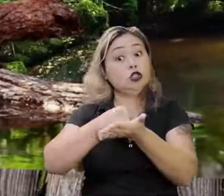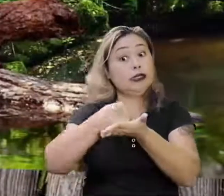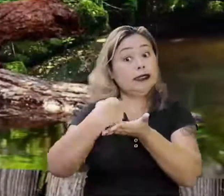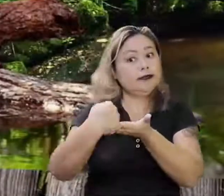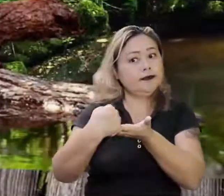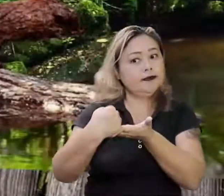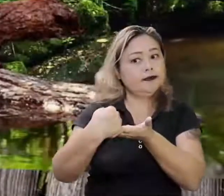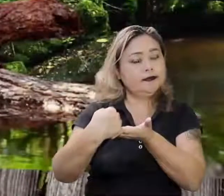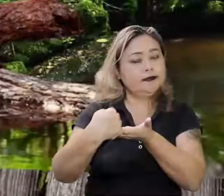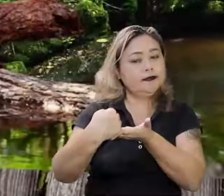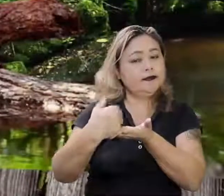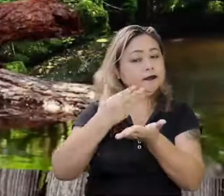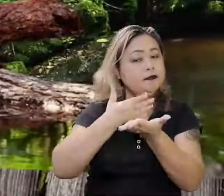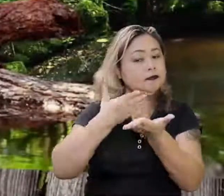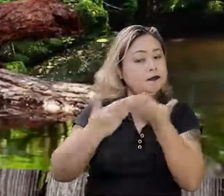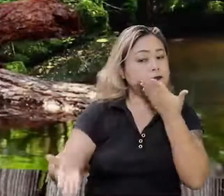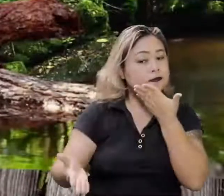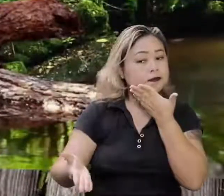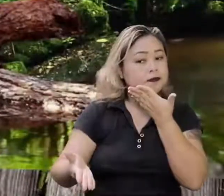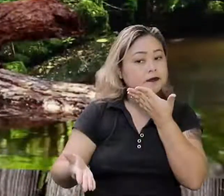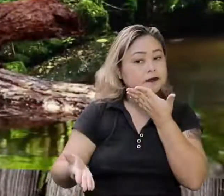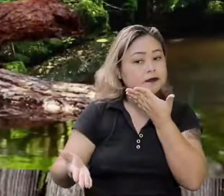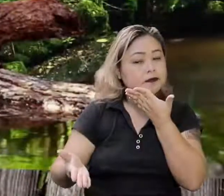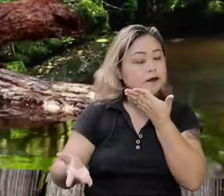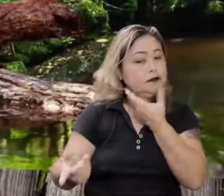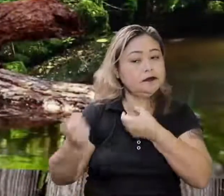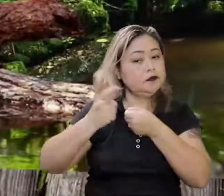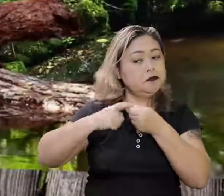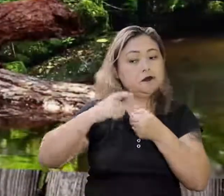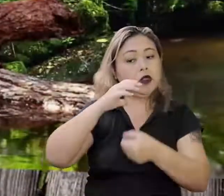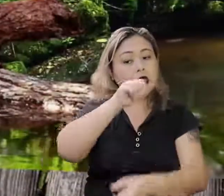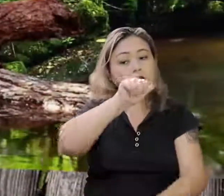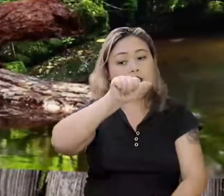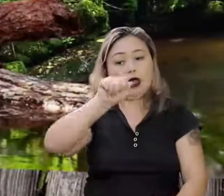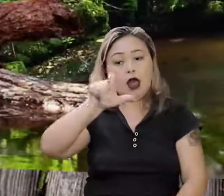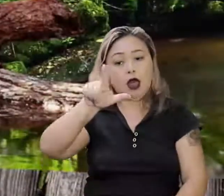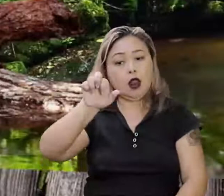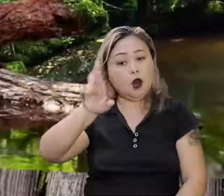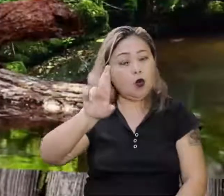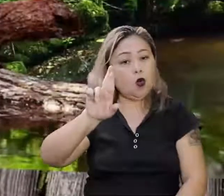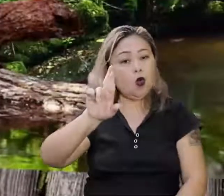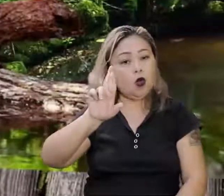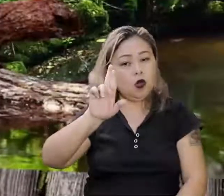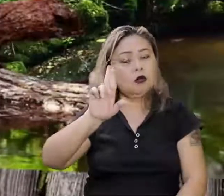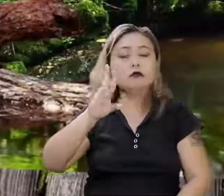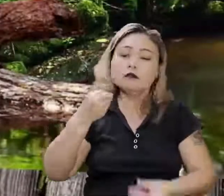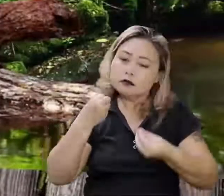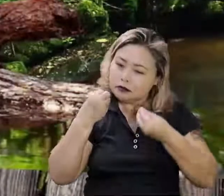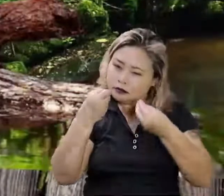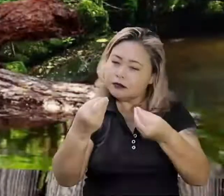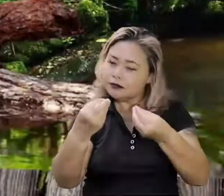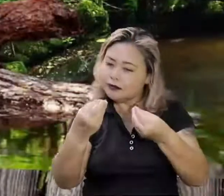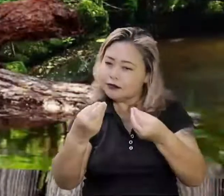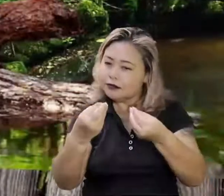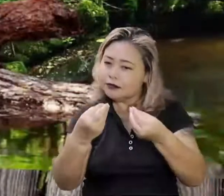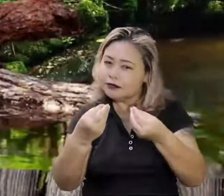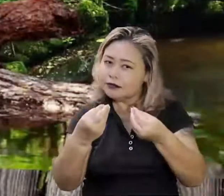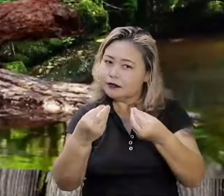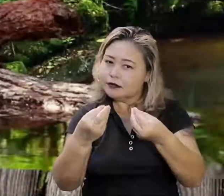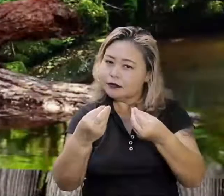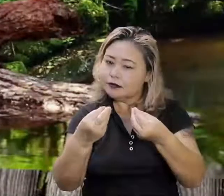era. Perdeu. Não volta mais. Então, investe em coisa que realmente vai te